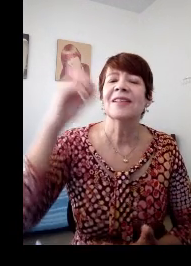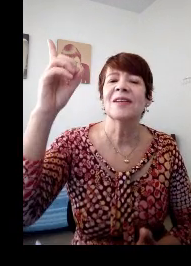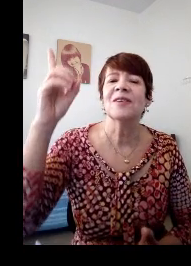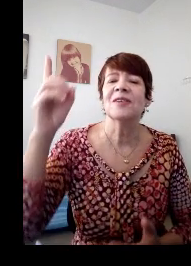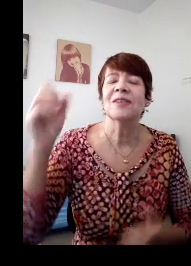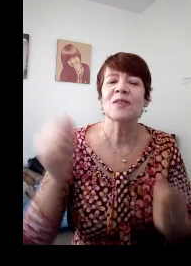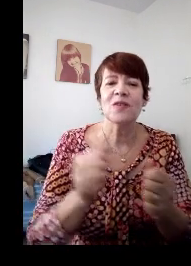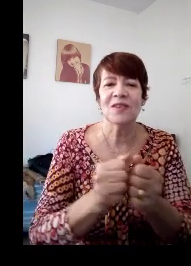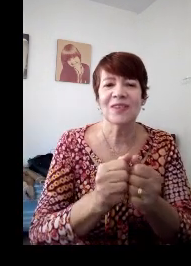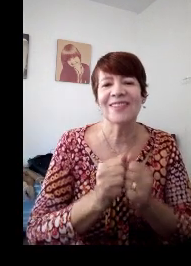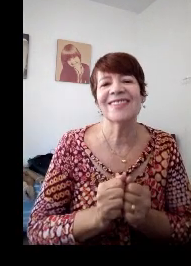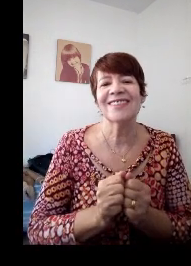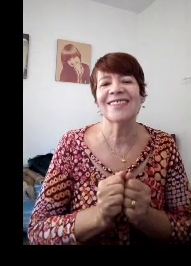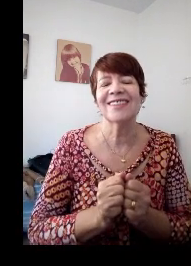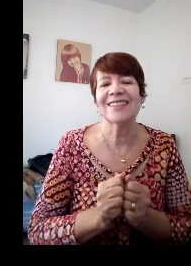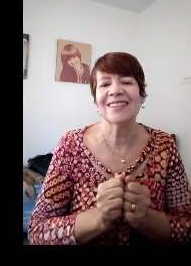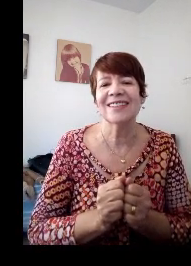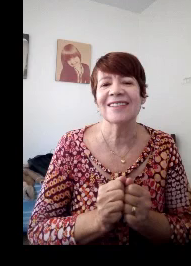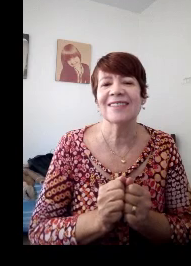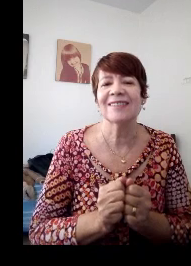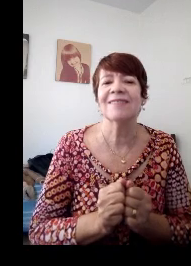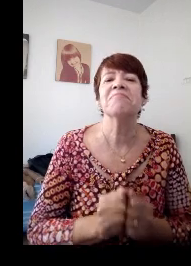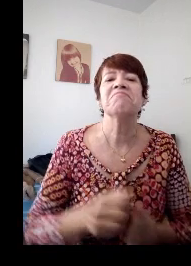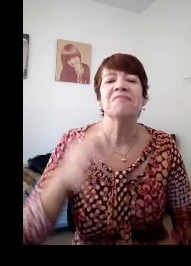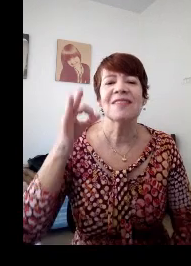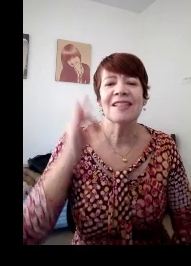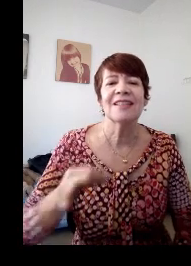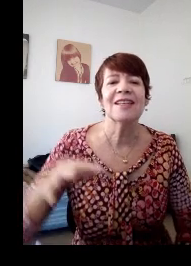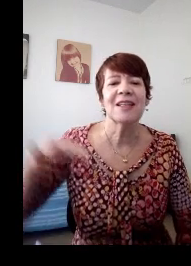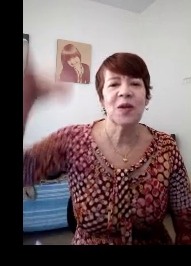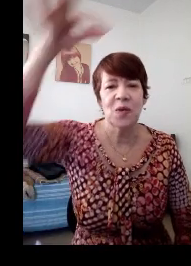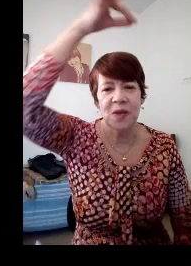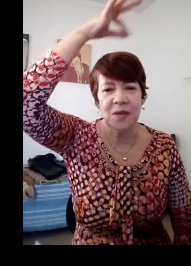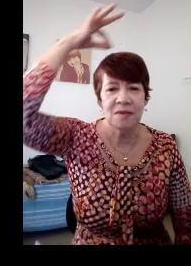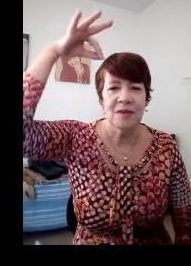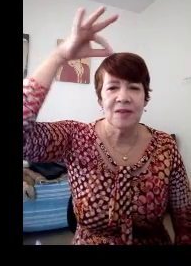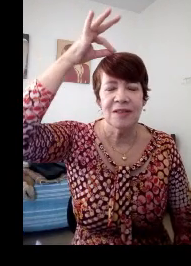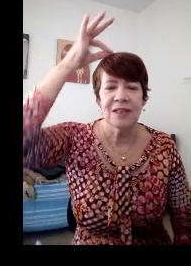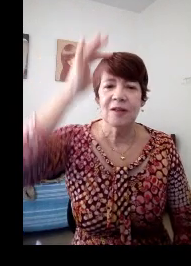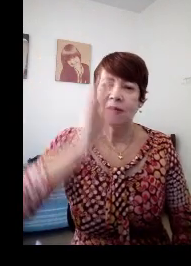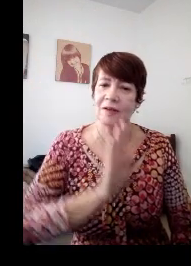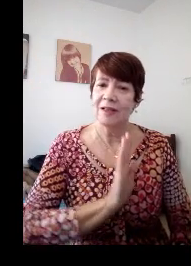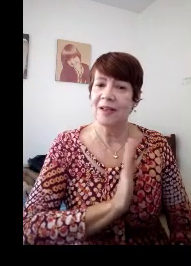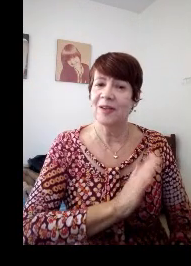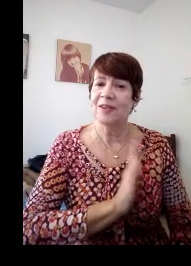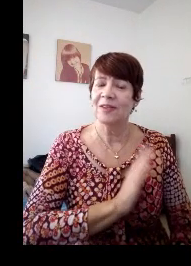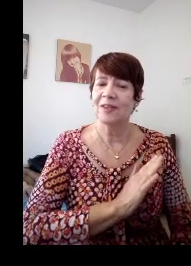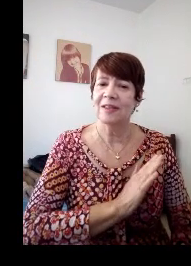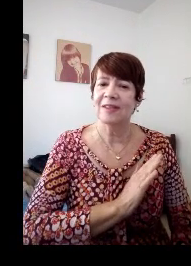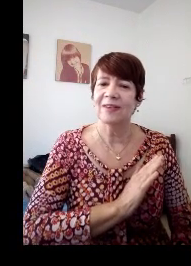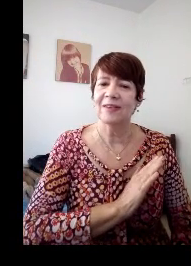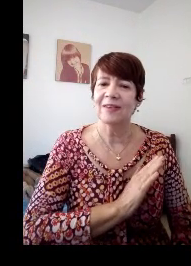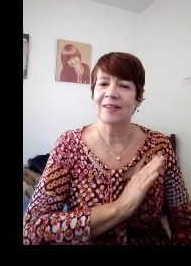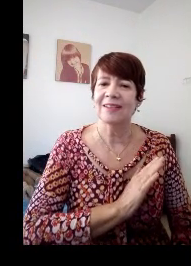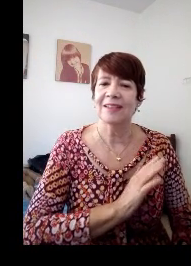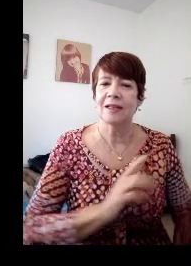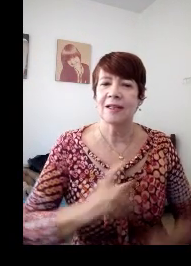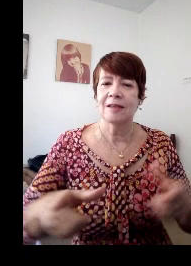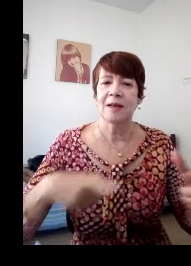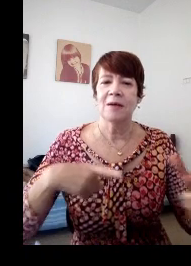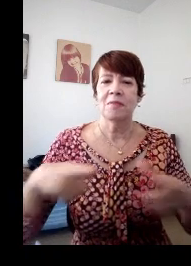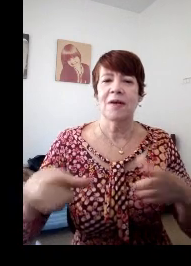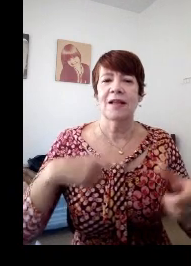Deus, estarmos juntos, e com certeza o Espírito Santo, ele fala nos nossos corações, né,